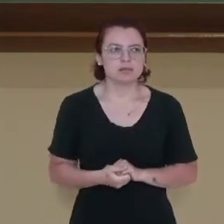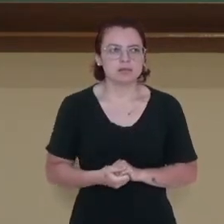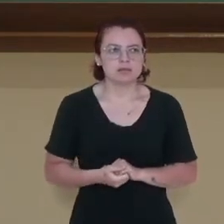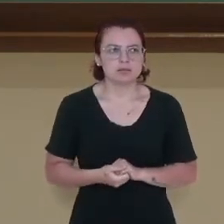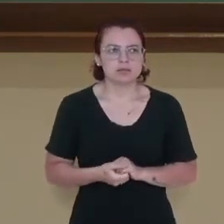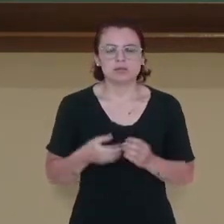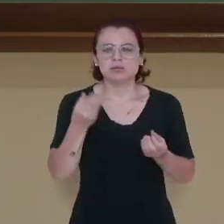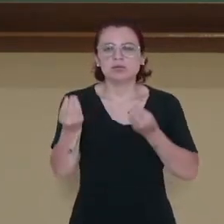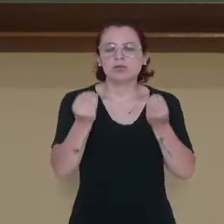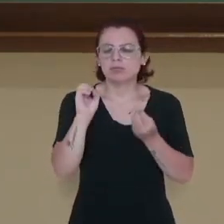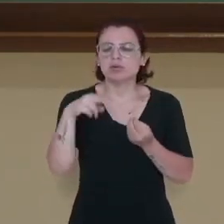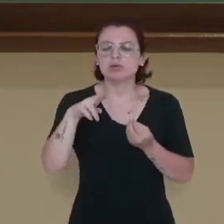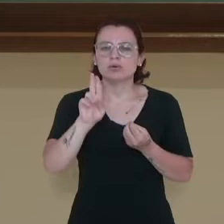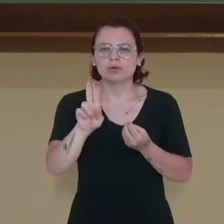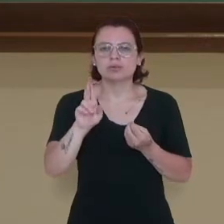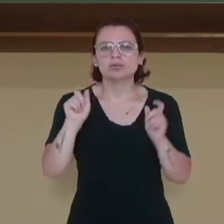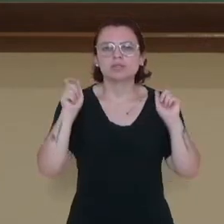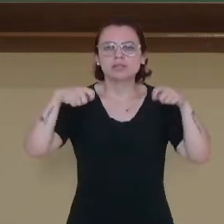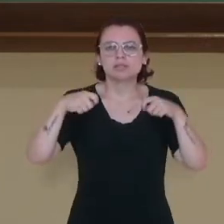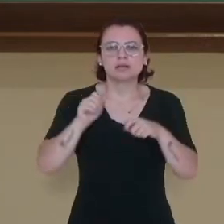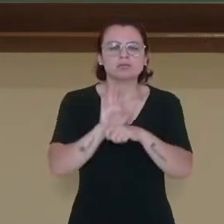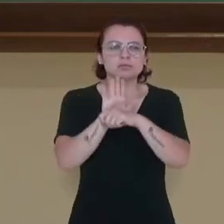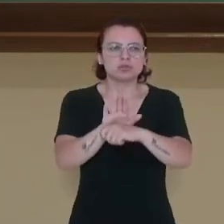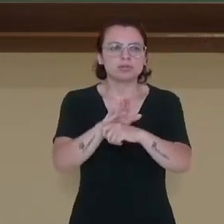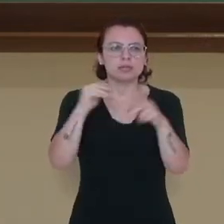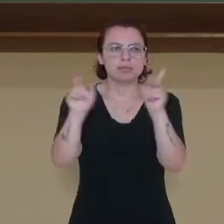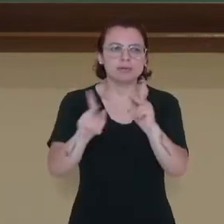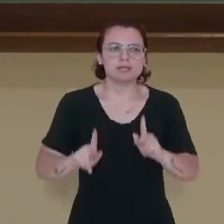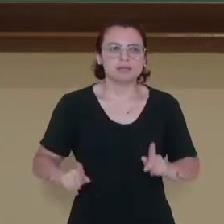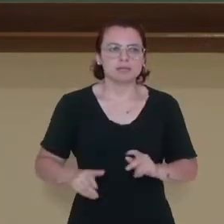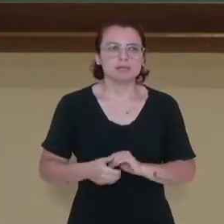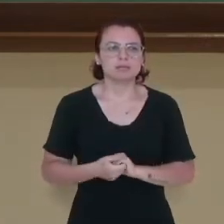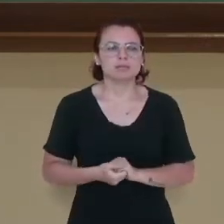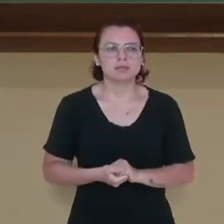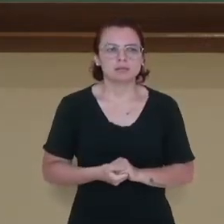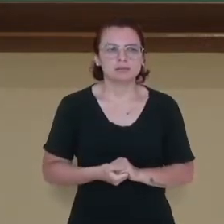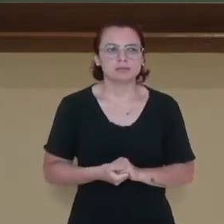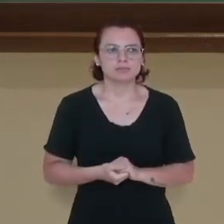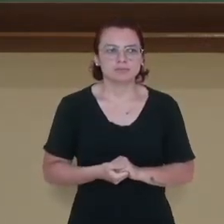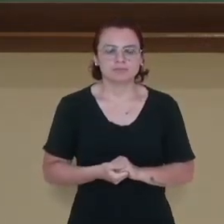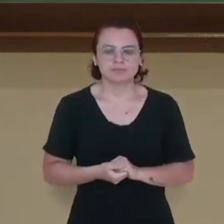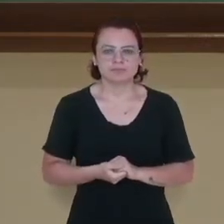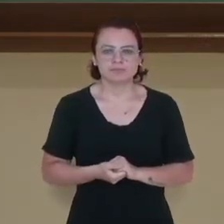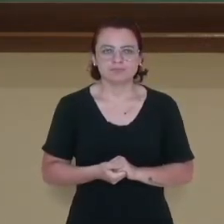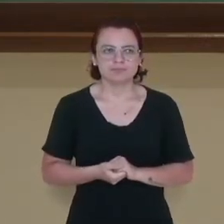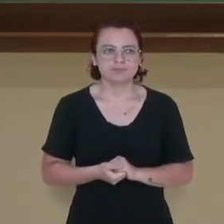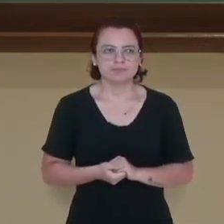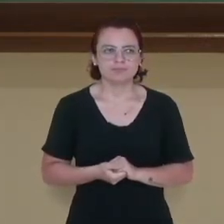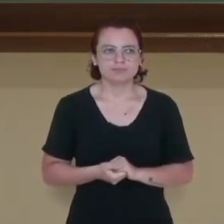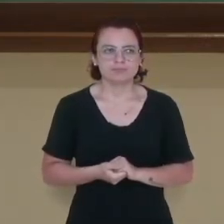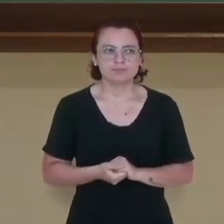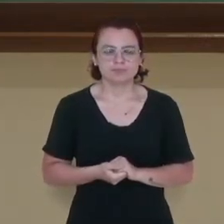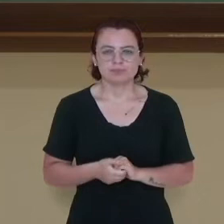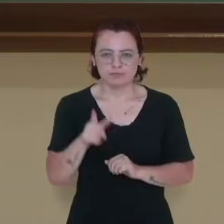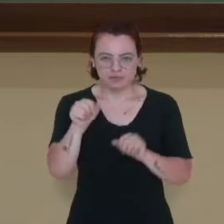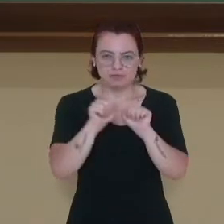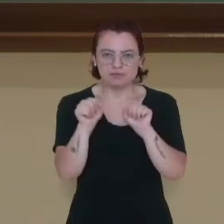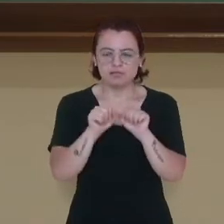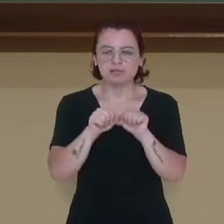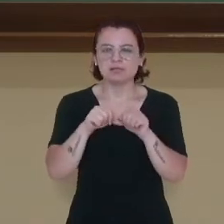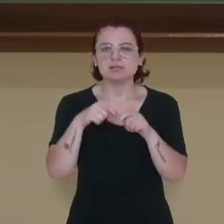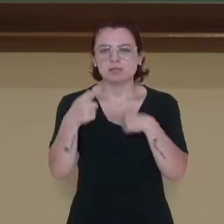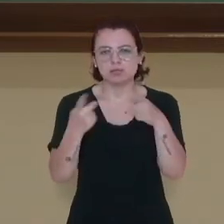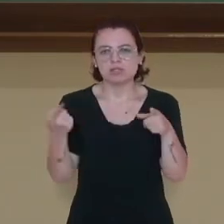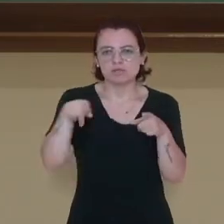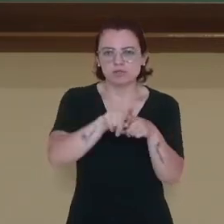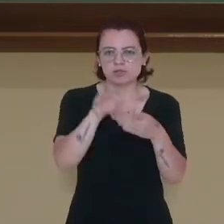como que a ONU vem fazendo isso daí e como esse conflito então poderia ser resolvido, tá bom? Faça então a sua